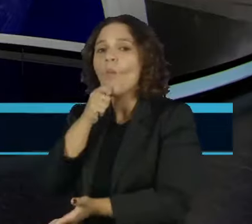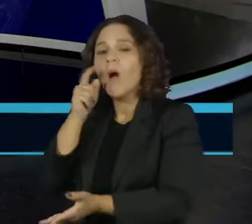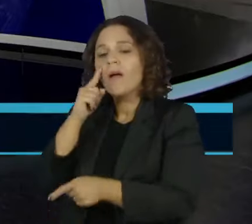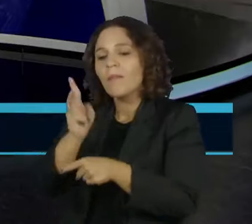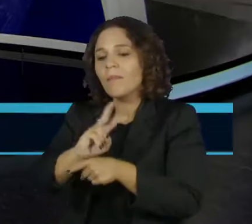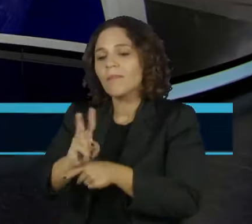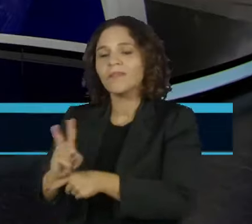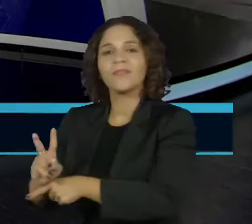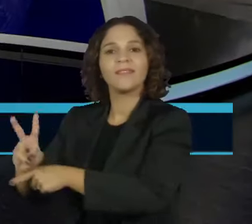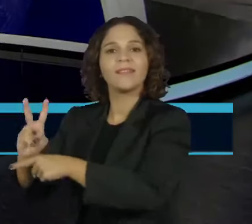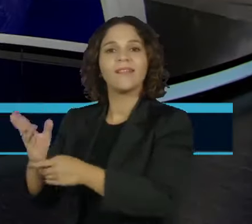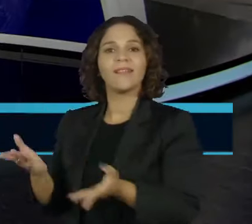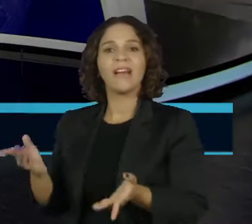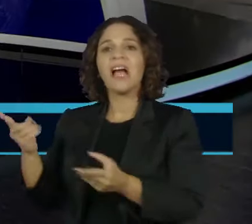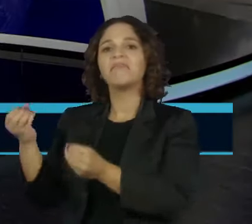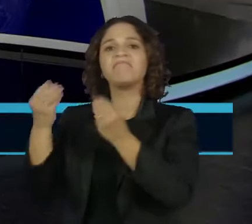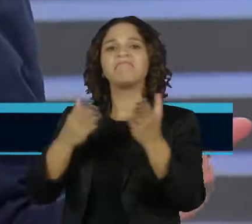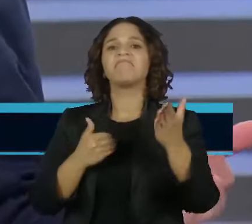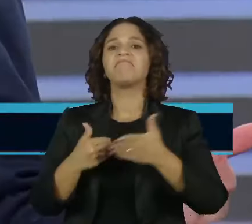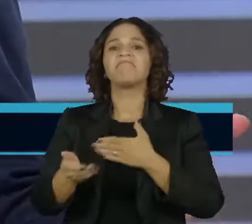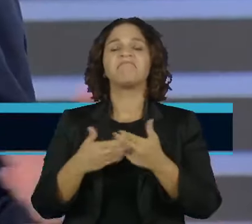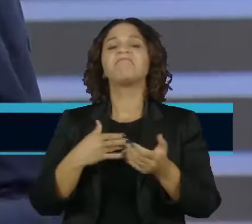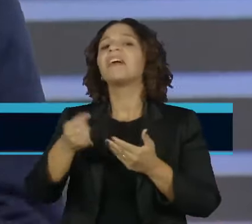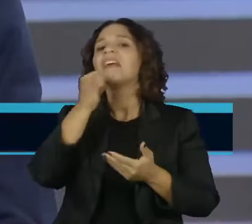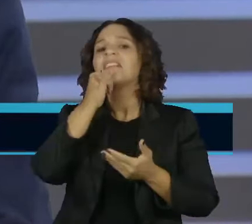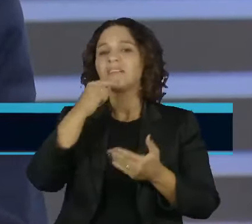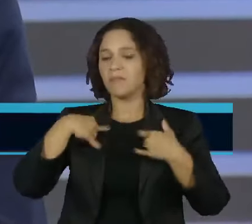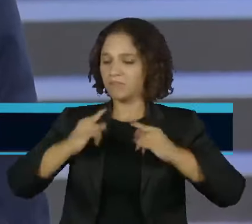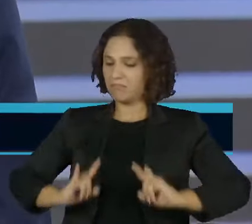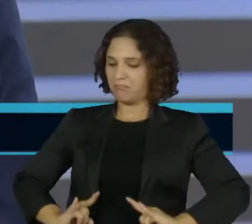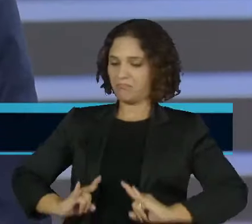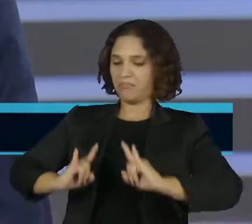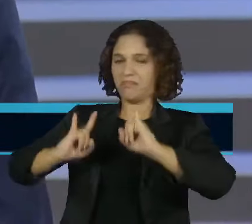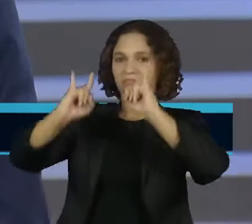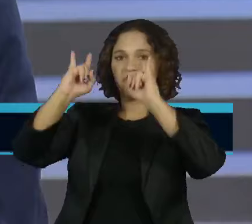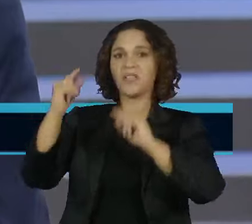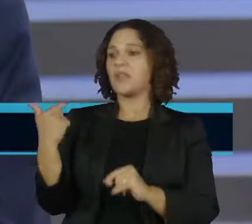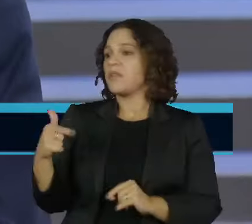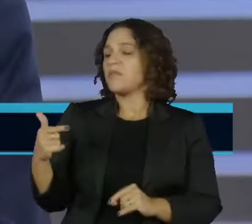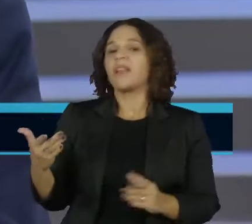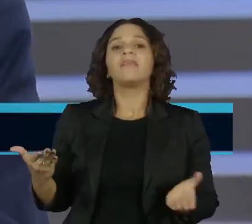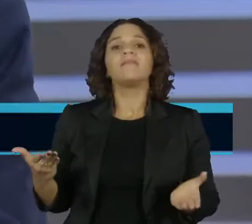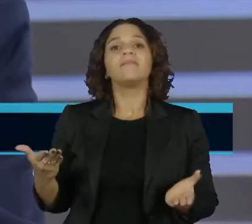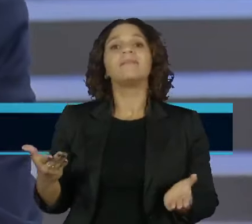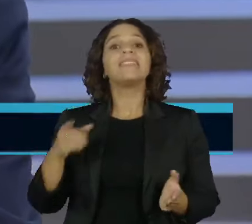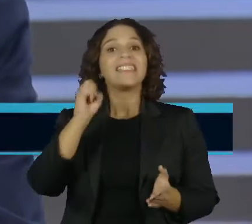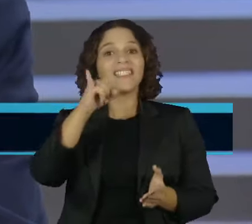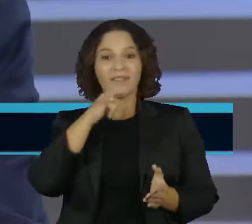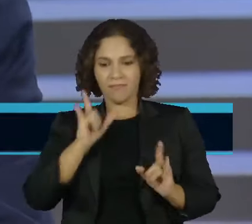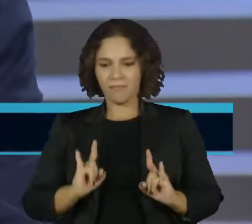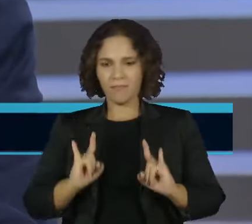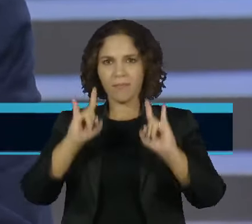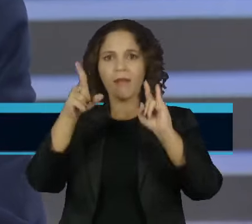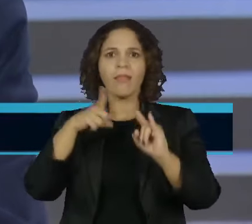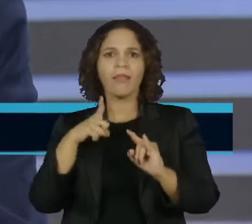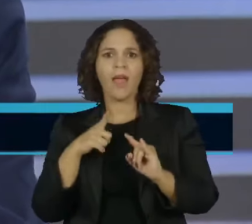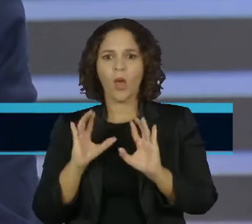em casa. Quem mora em prédio, você não tem manutenção. E quando não tem, é dinheiro para o ralo, aliás, condomínio, né? Tem uma obrigação legal de você